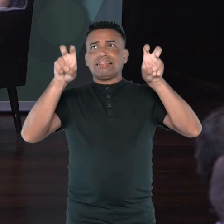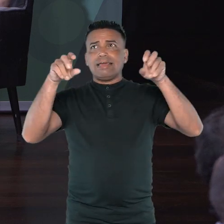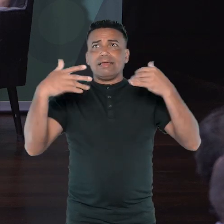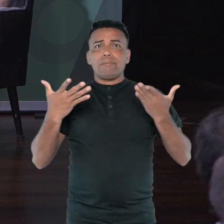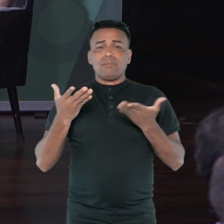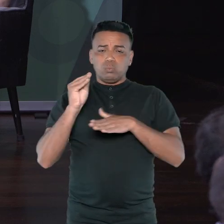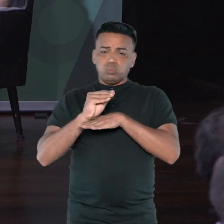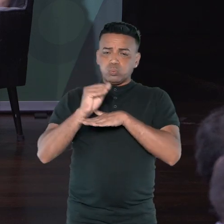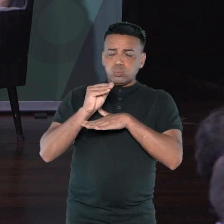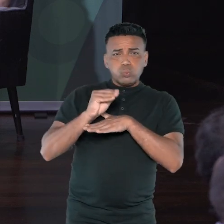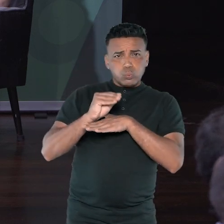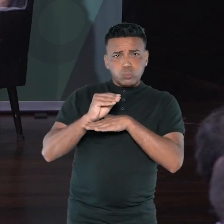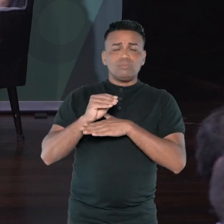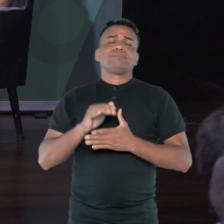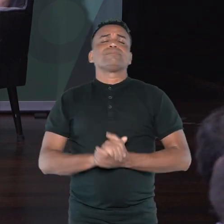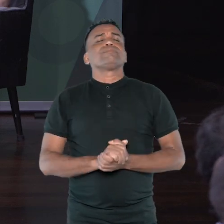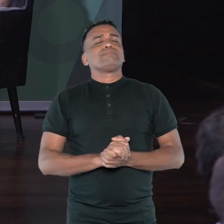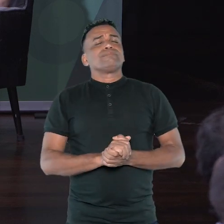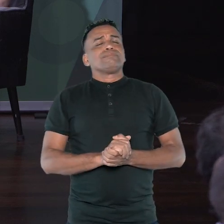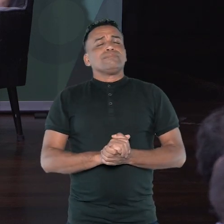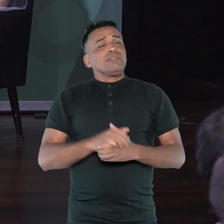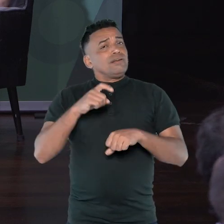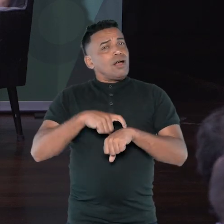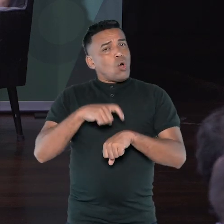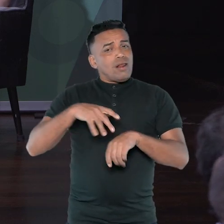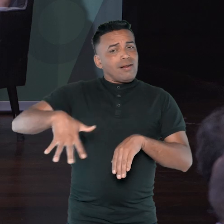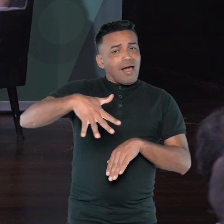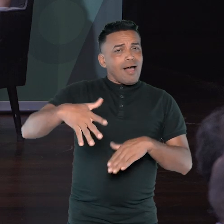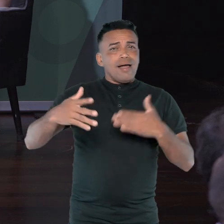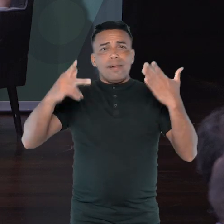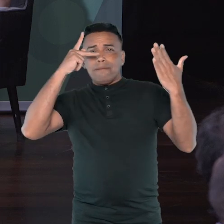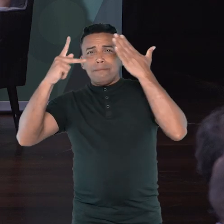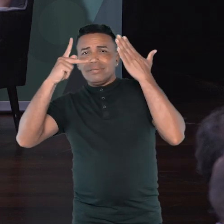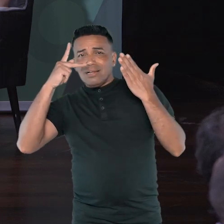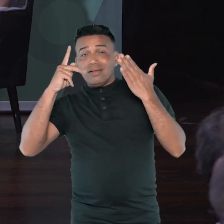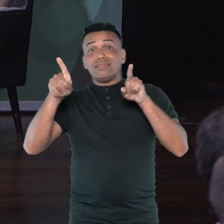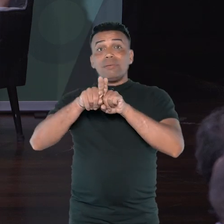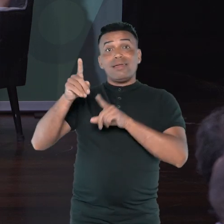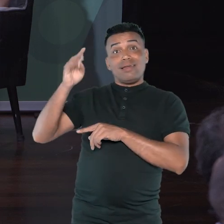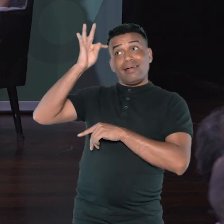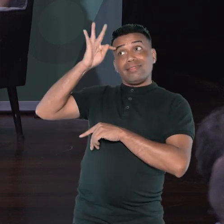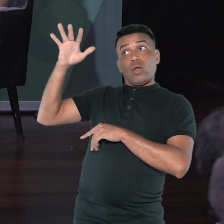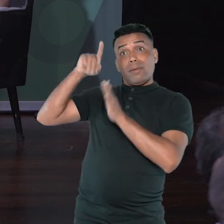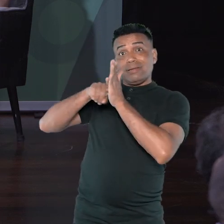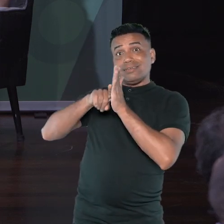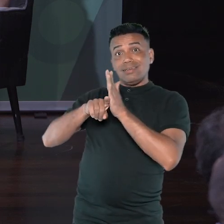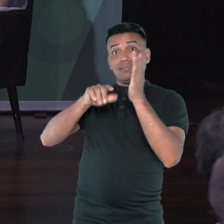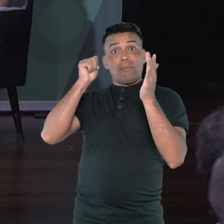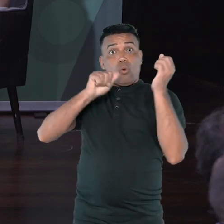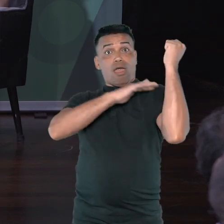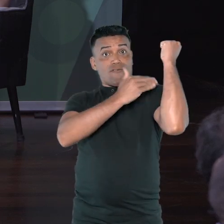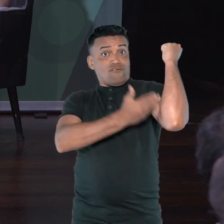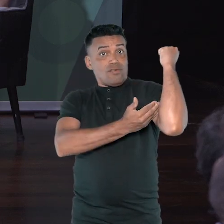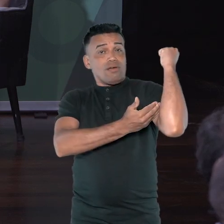do cuidado, tanto na psicanálise quanto na teoria feminista, porque tem um certo embate. Também